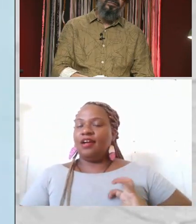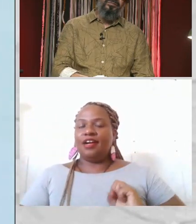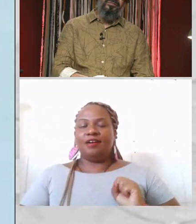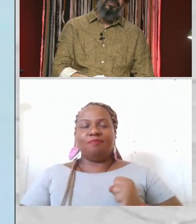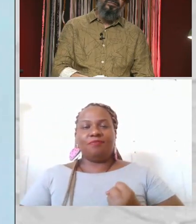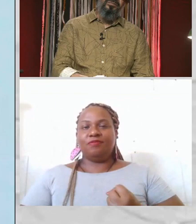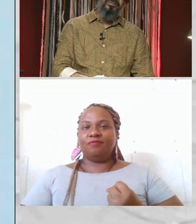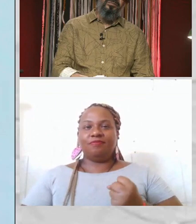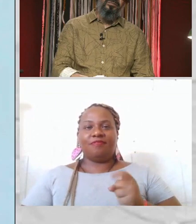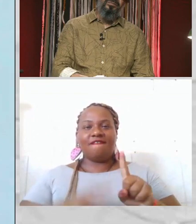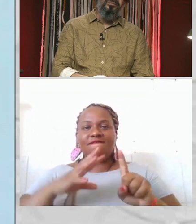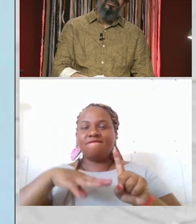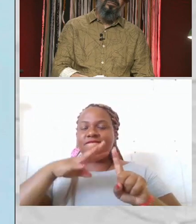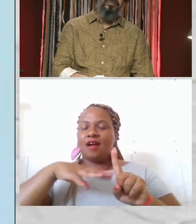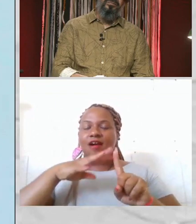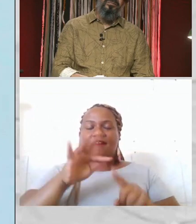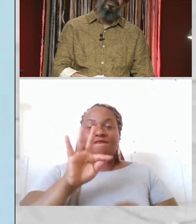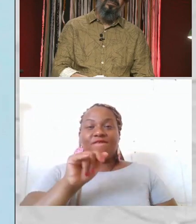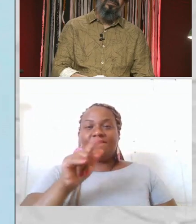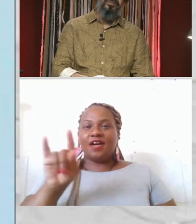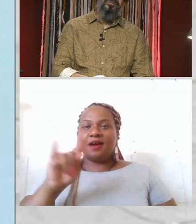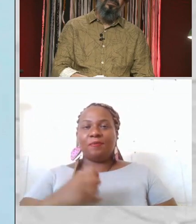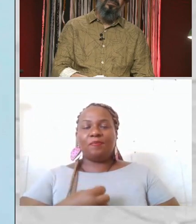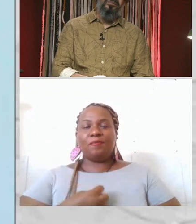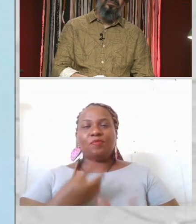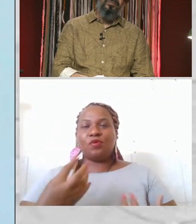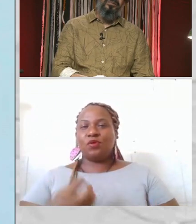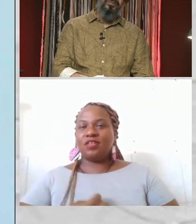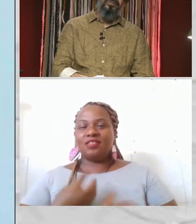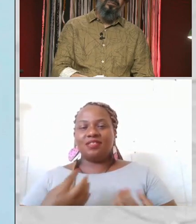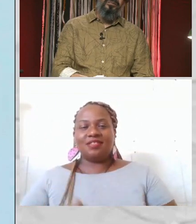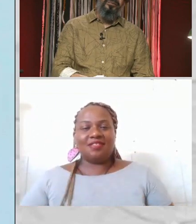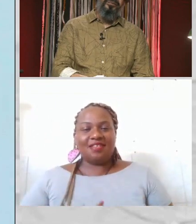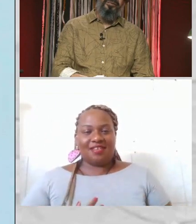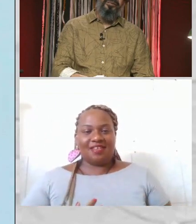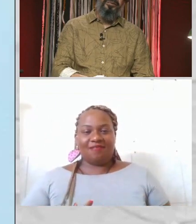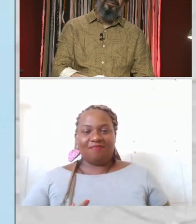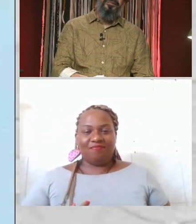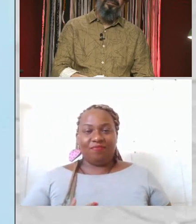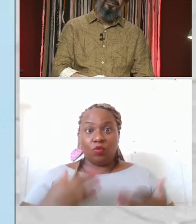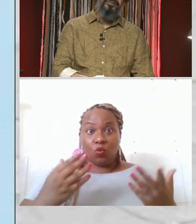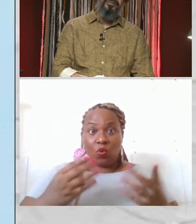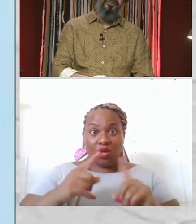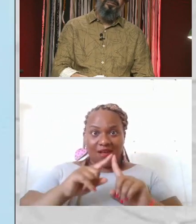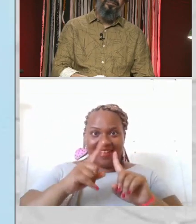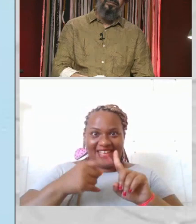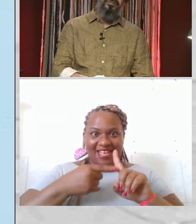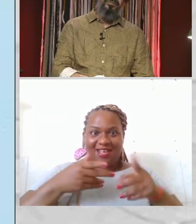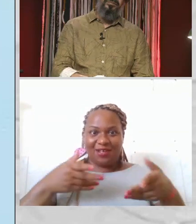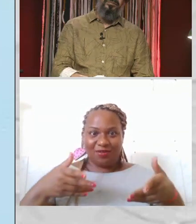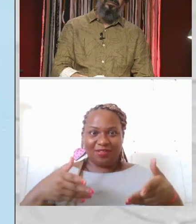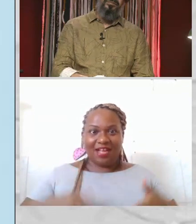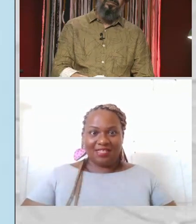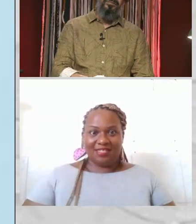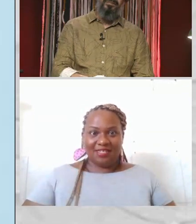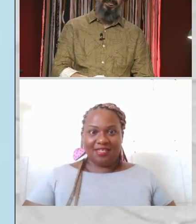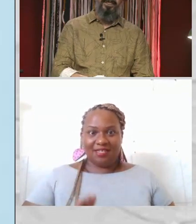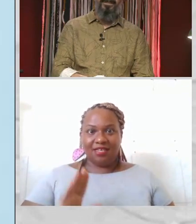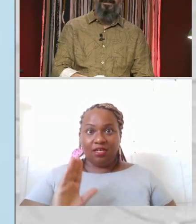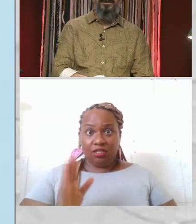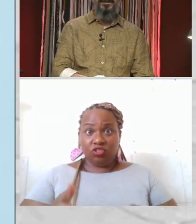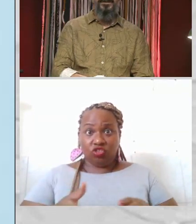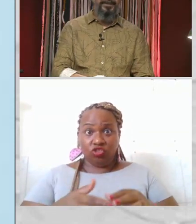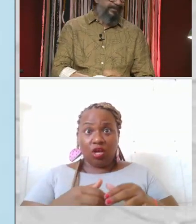disso, mas a poesia ganhou um outro sentido para mim. Logo quando eu pari, e a pandemia já estava rolando, o Sonora veio no